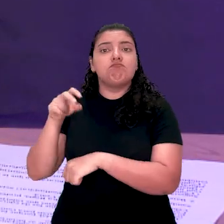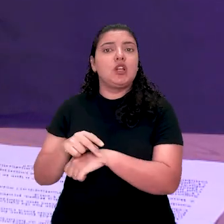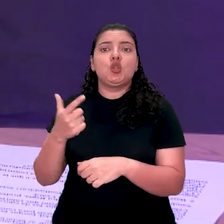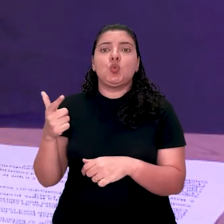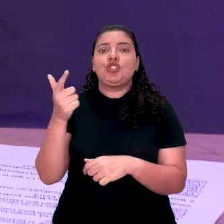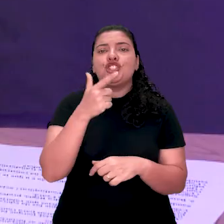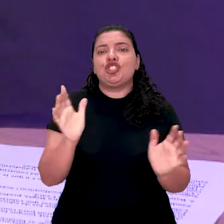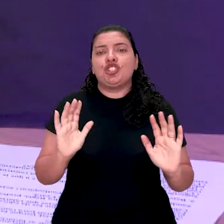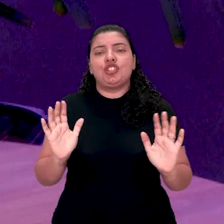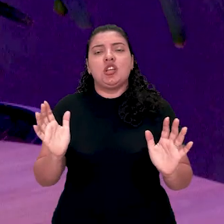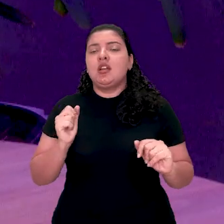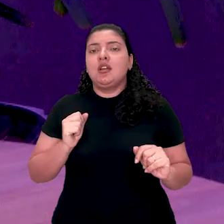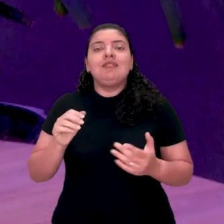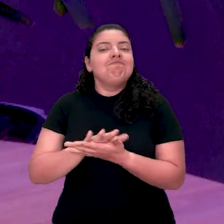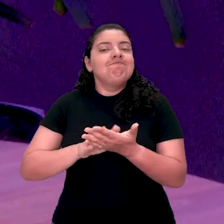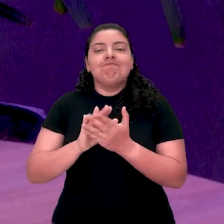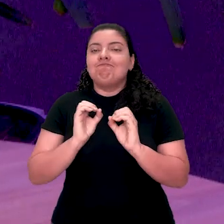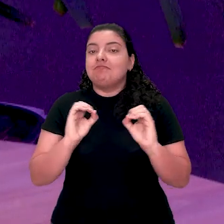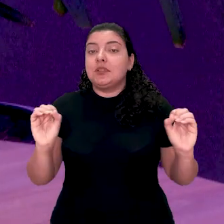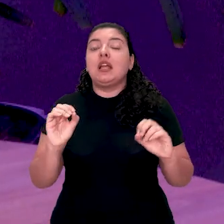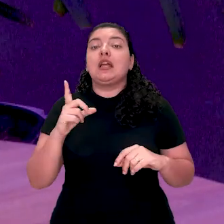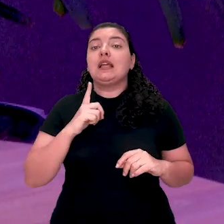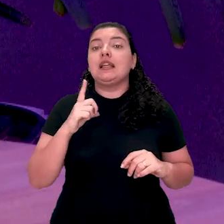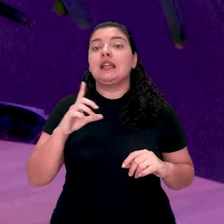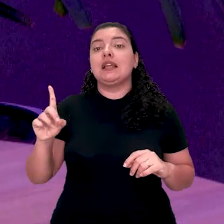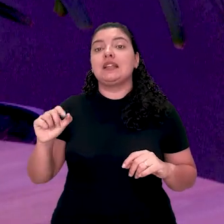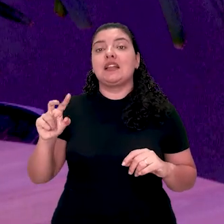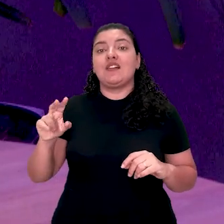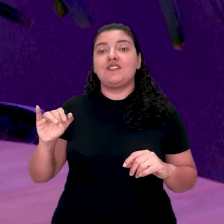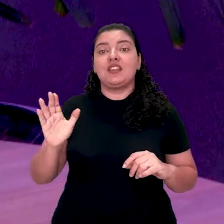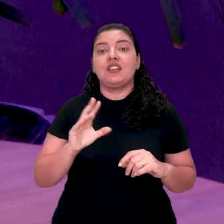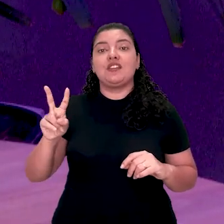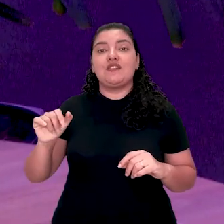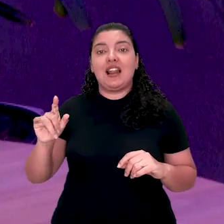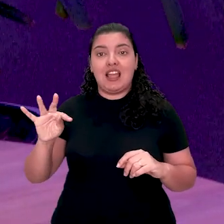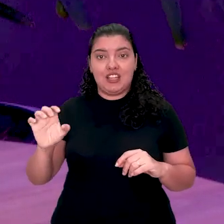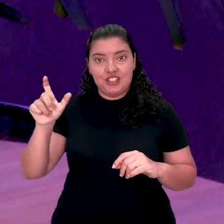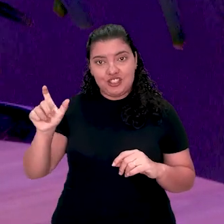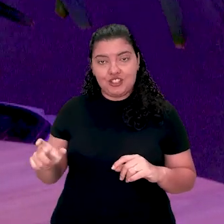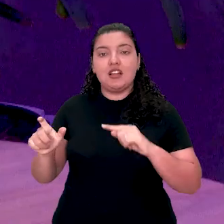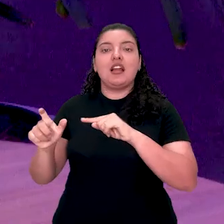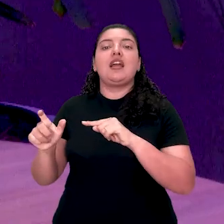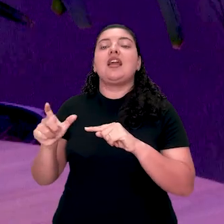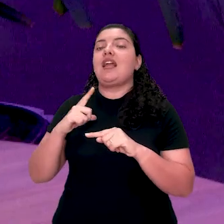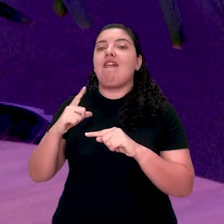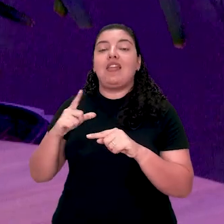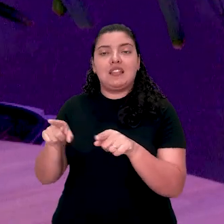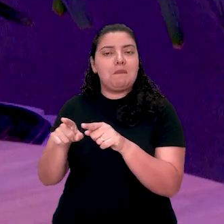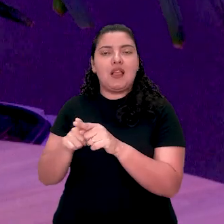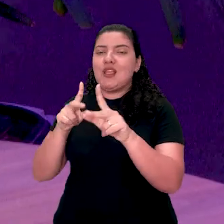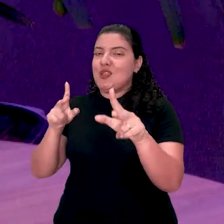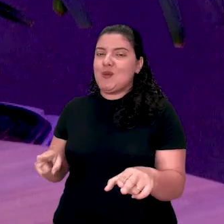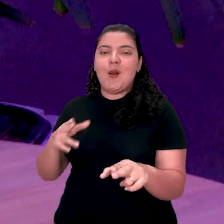não tinha isso, né, Sandra, na época? Tinha, não. Inclusive, a gente teve o Davi Valente, que você conhece muito bem. O Davi Valente foi nossa cria também.